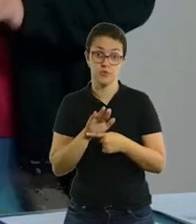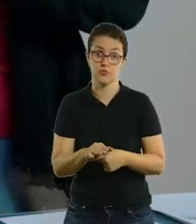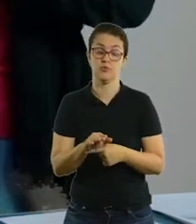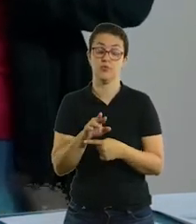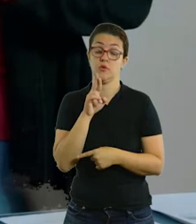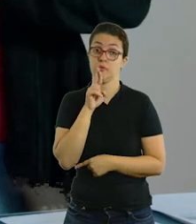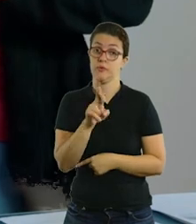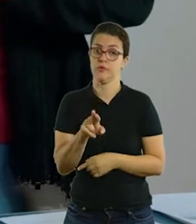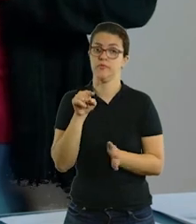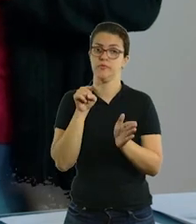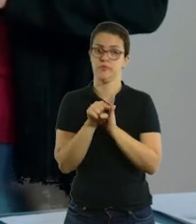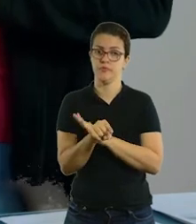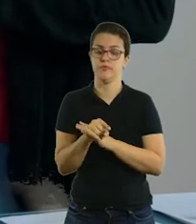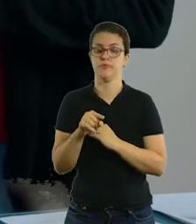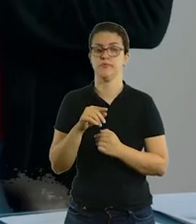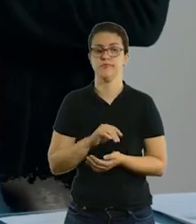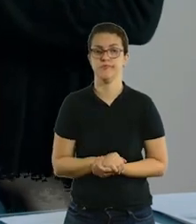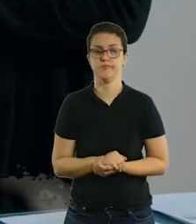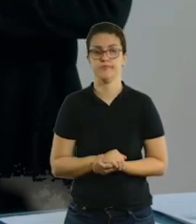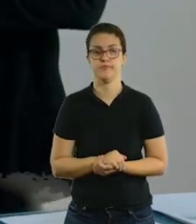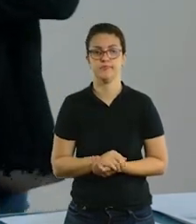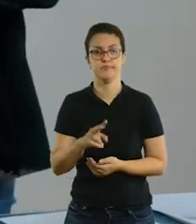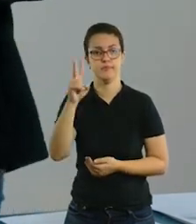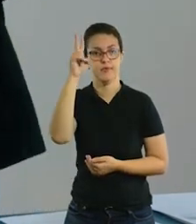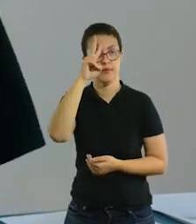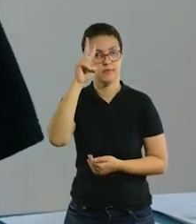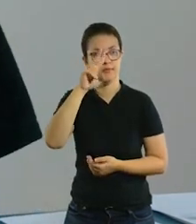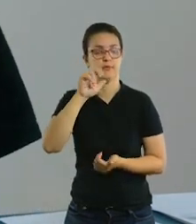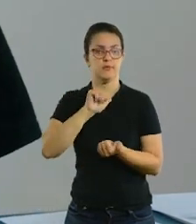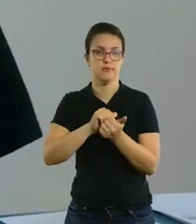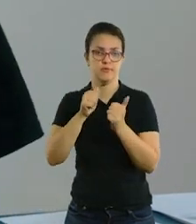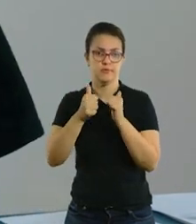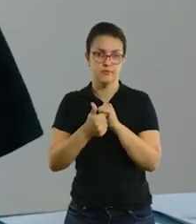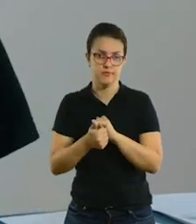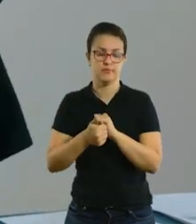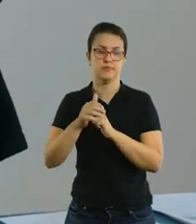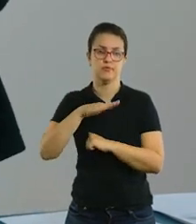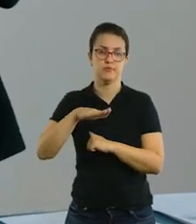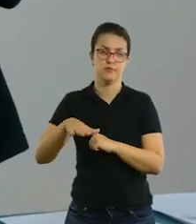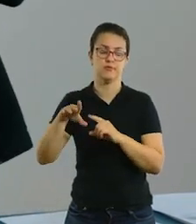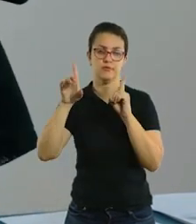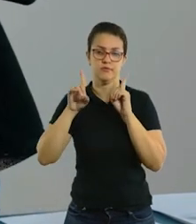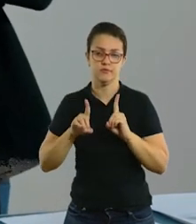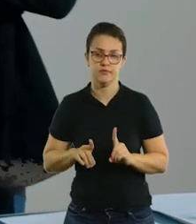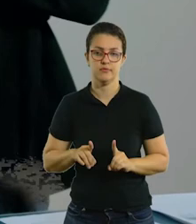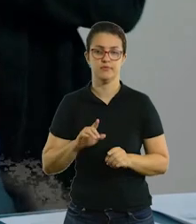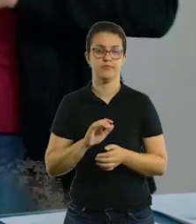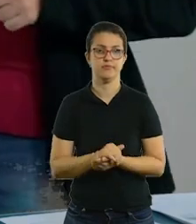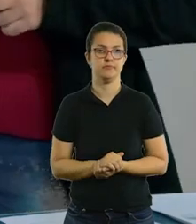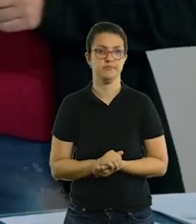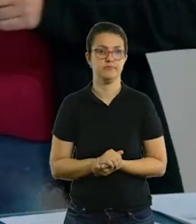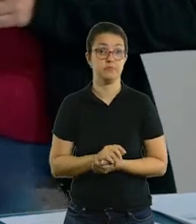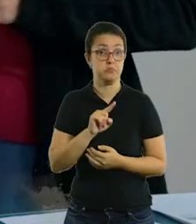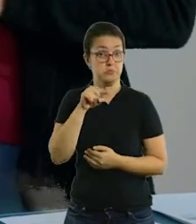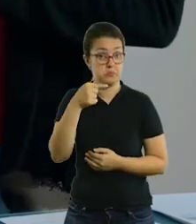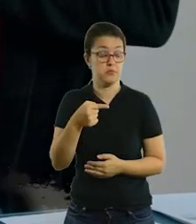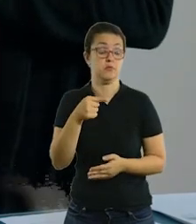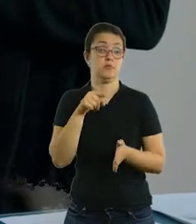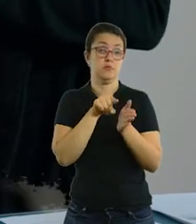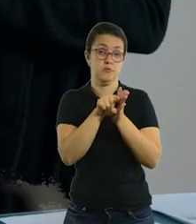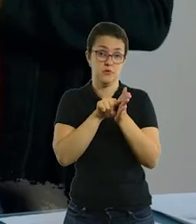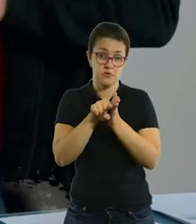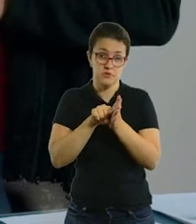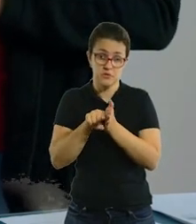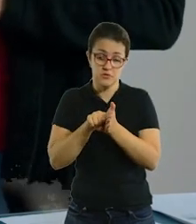vocês a responder essas perguntas, tá bom? Lembrando que todas as atividades têm adaptação para alunos com deficiência.